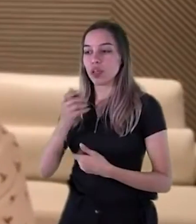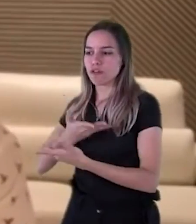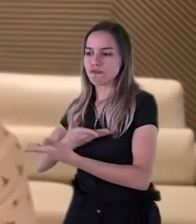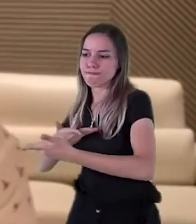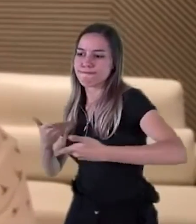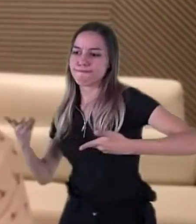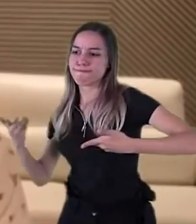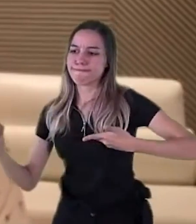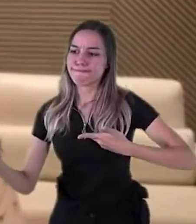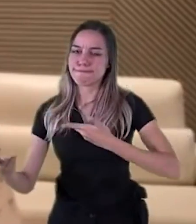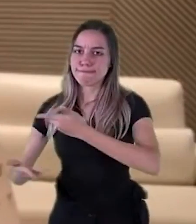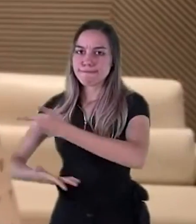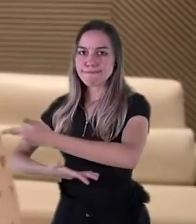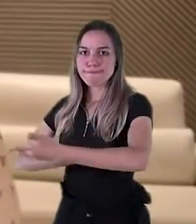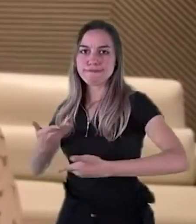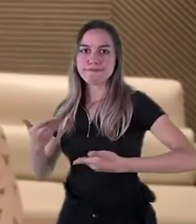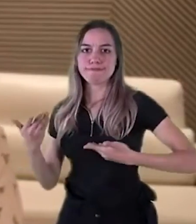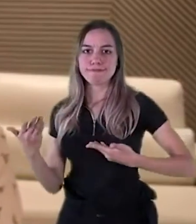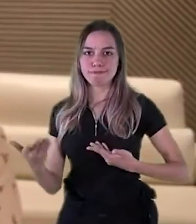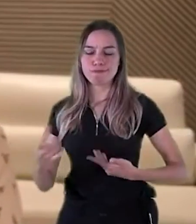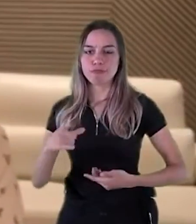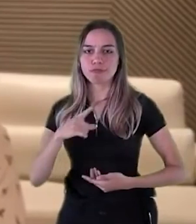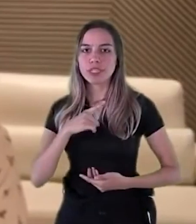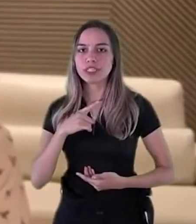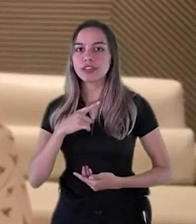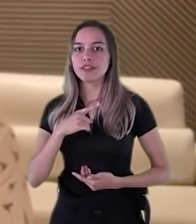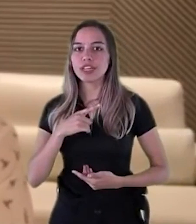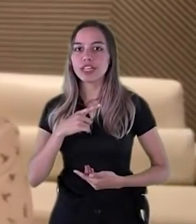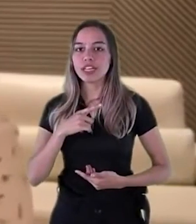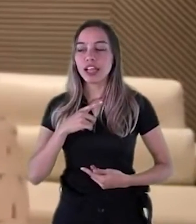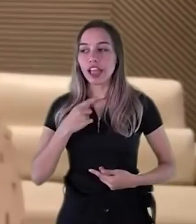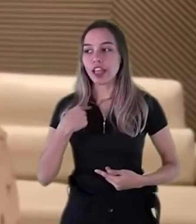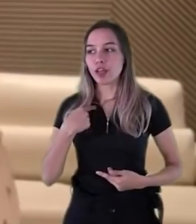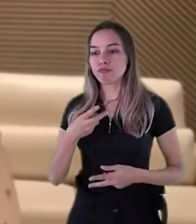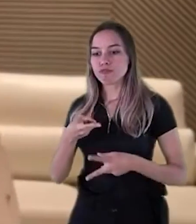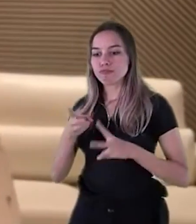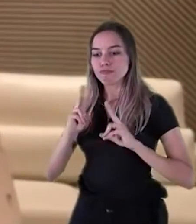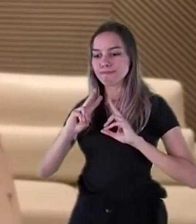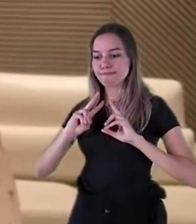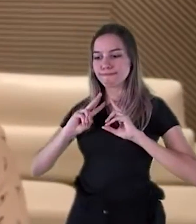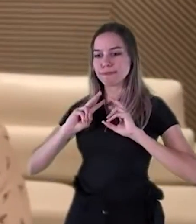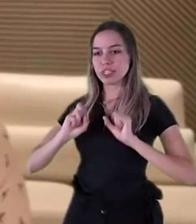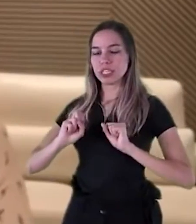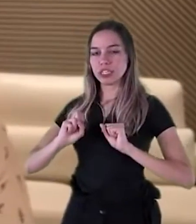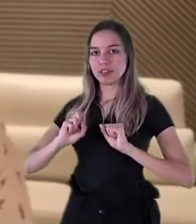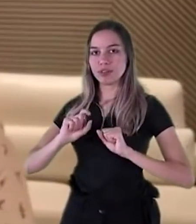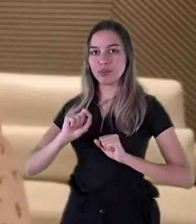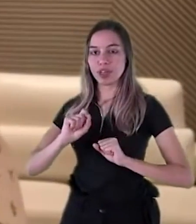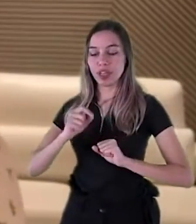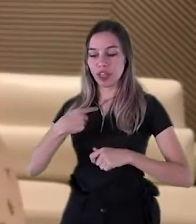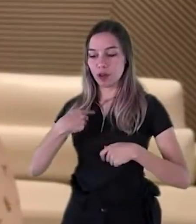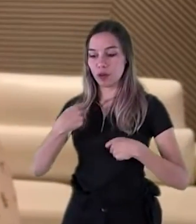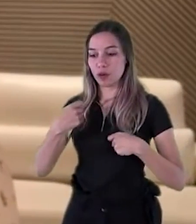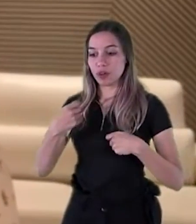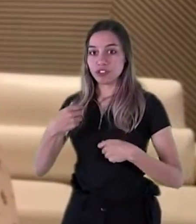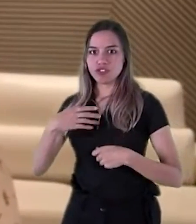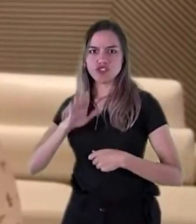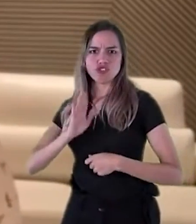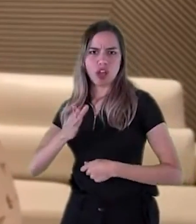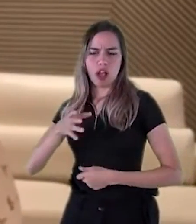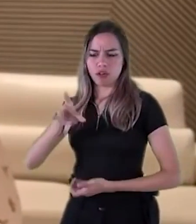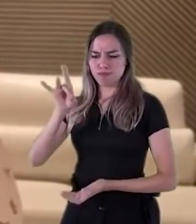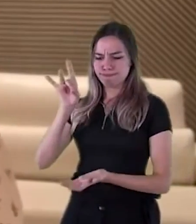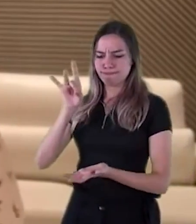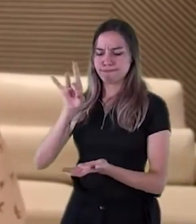ela se estabeleceu num momento em que eu estava um pouco mais realista do que antes. Então talvez ali eu